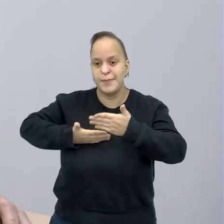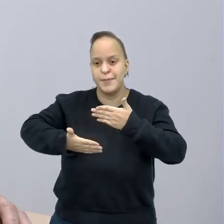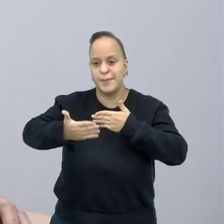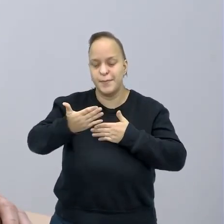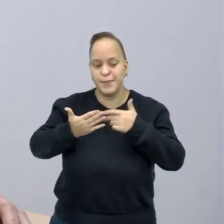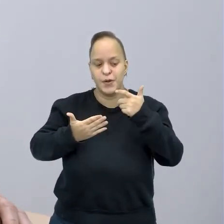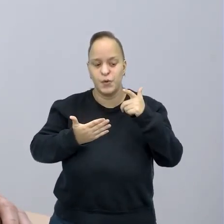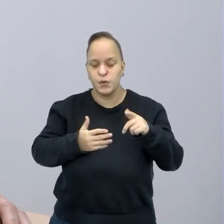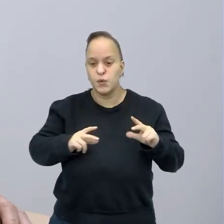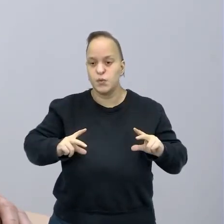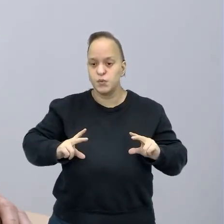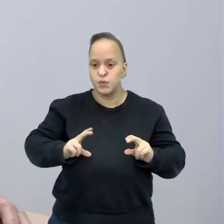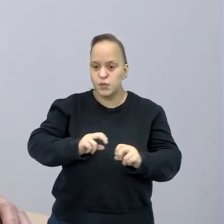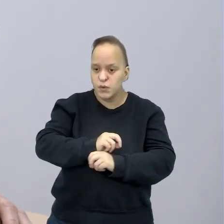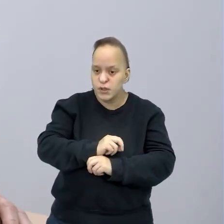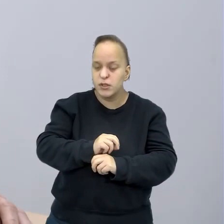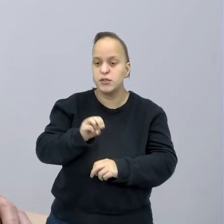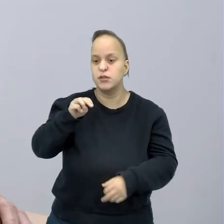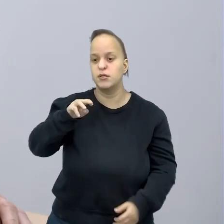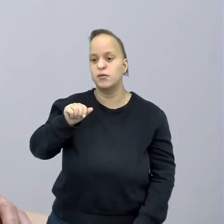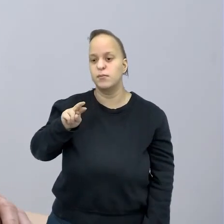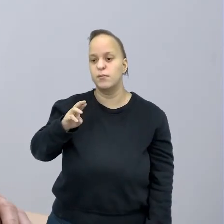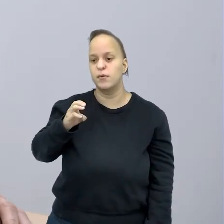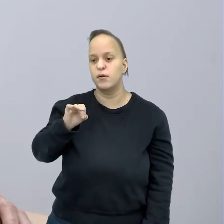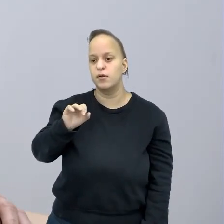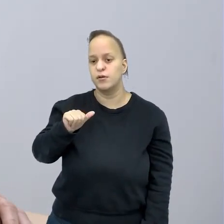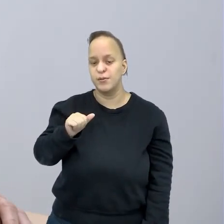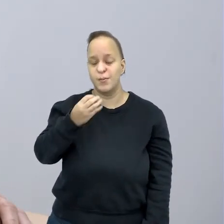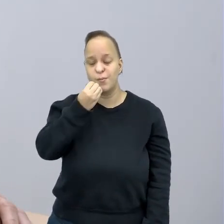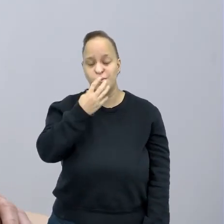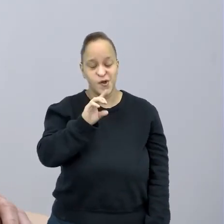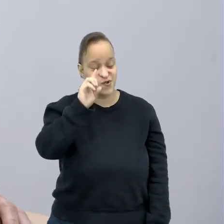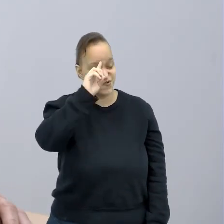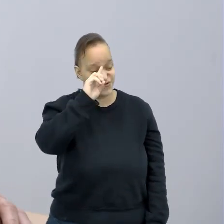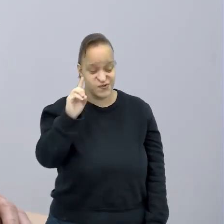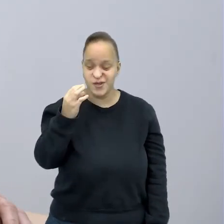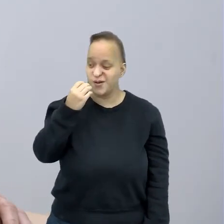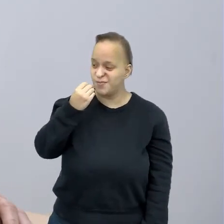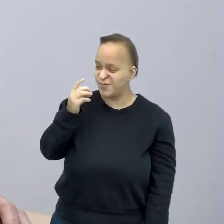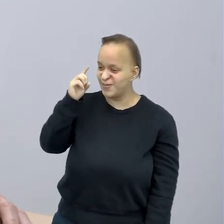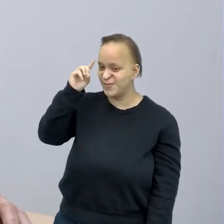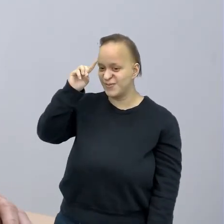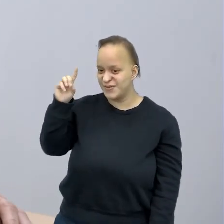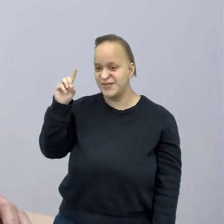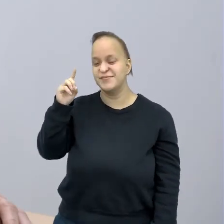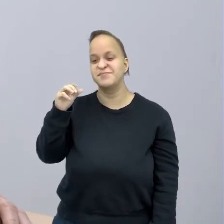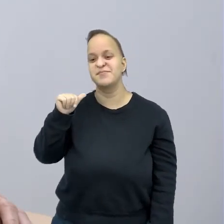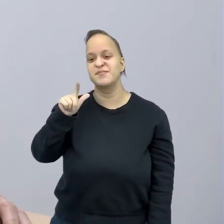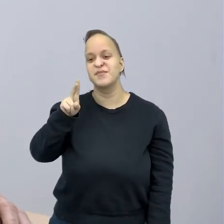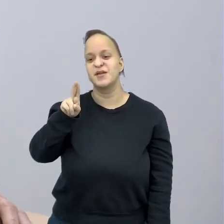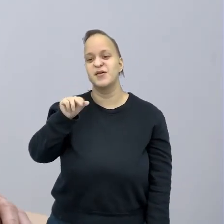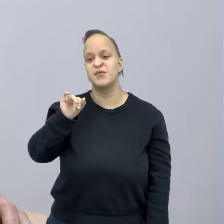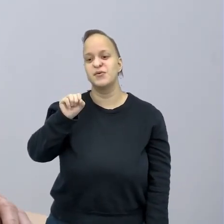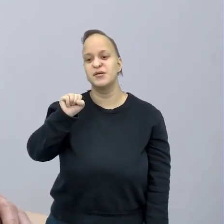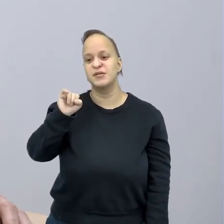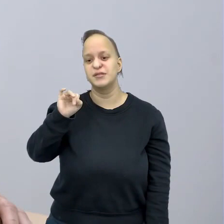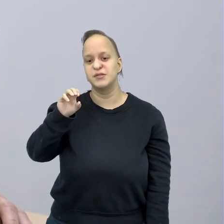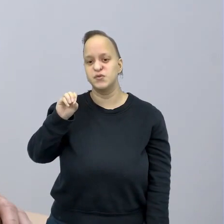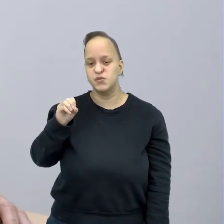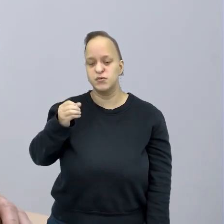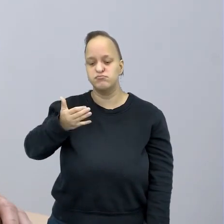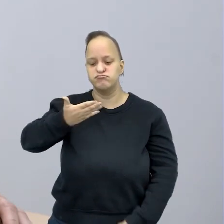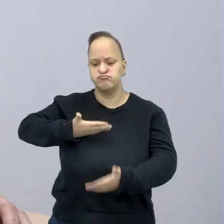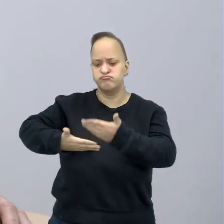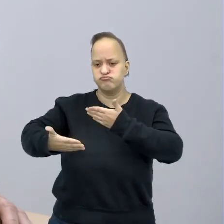fala câncer. A Márcia, ela fala bom dia, Márcia. O Aloysio Antônio, radioterapia. O